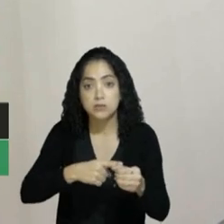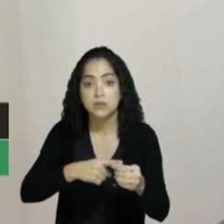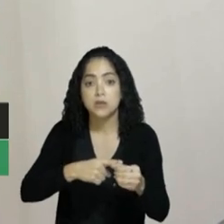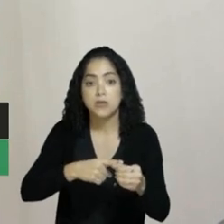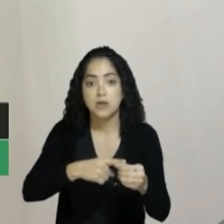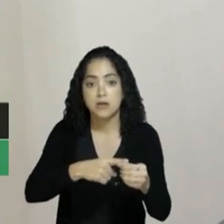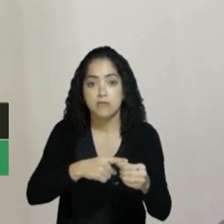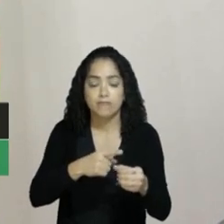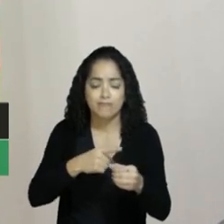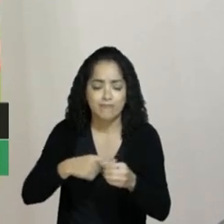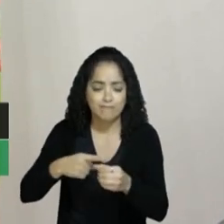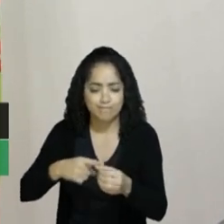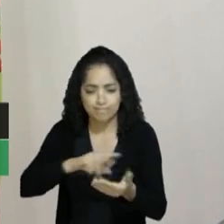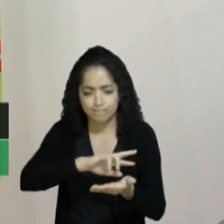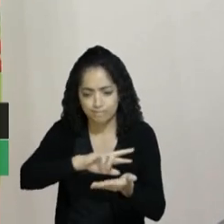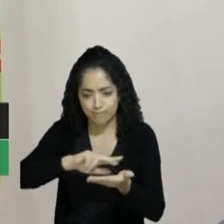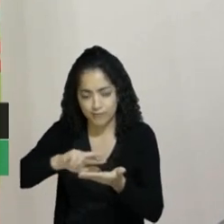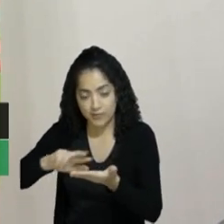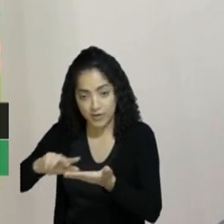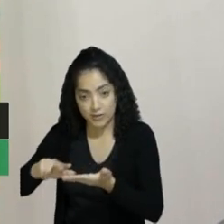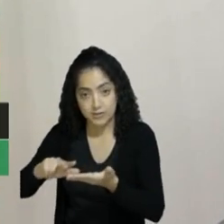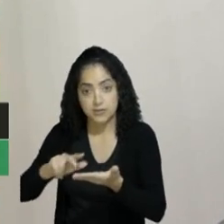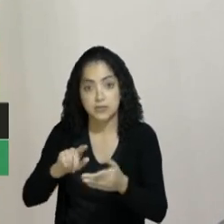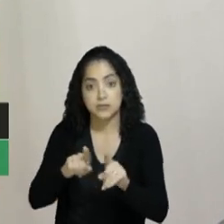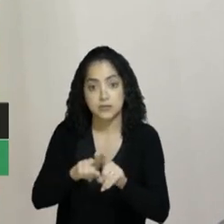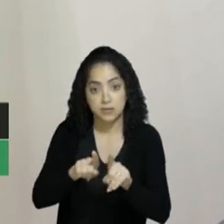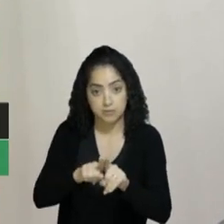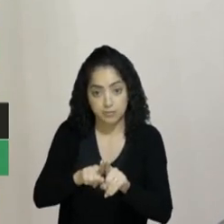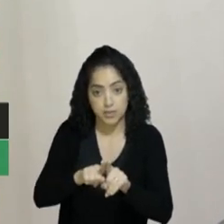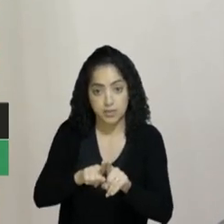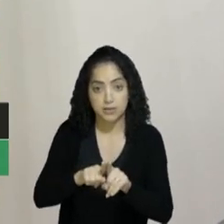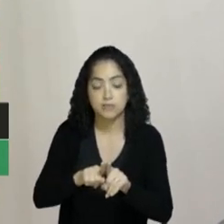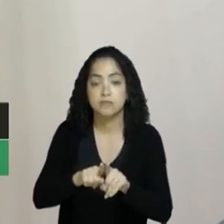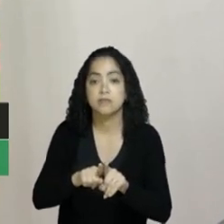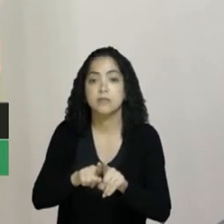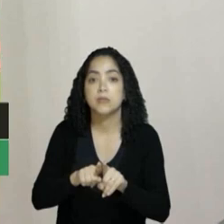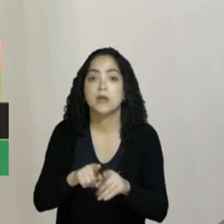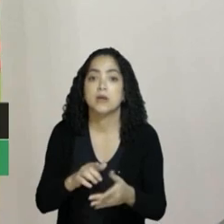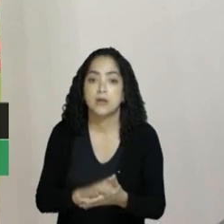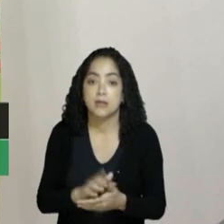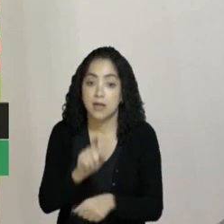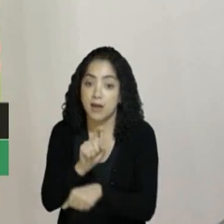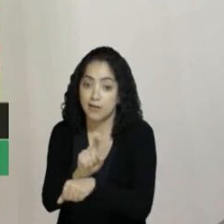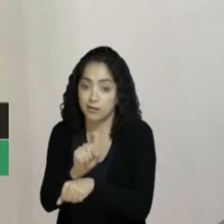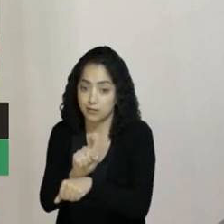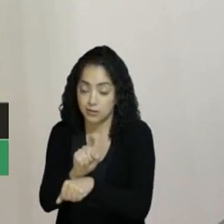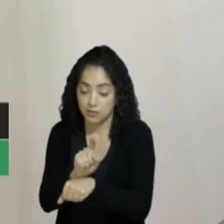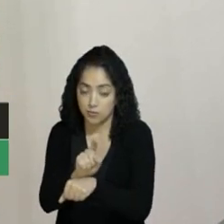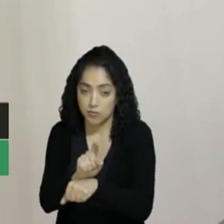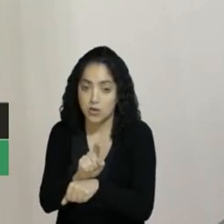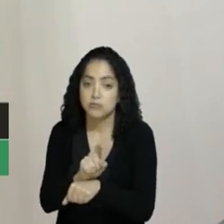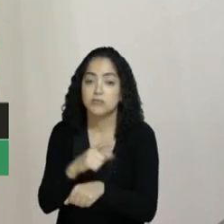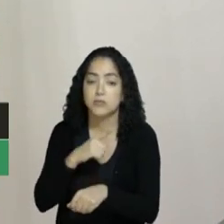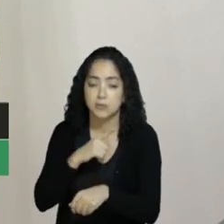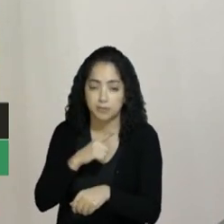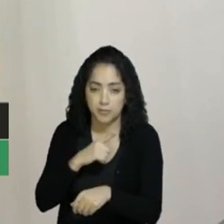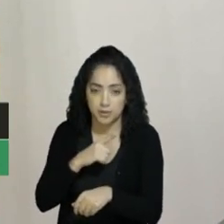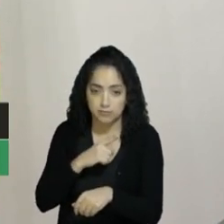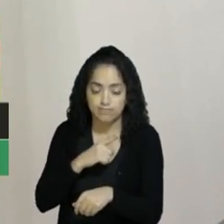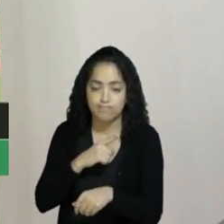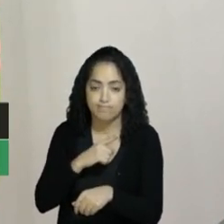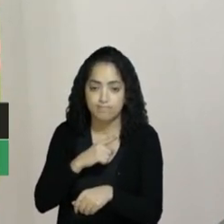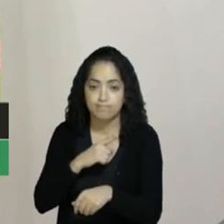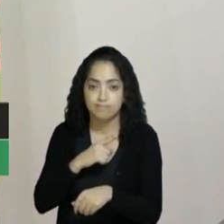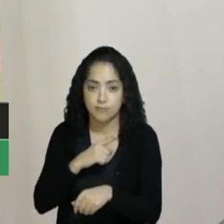Sombrio, Balneário Gaivota, pegou também o município de Araranguá, não tão intenso, mas pegou também, e o município